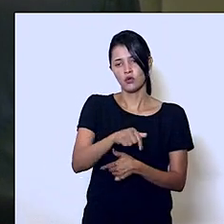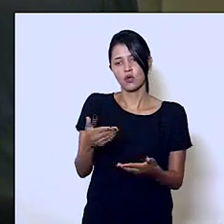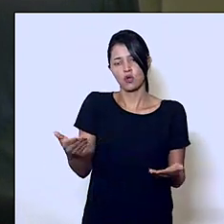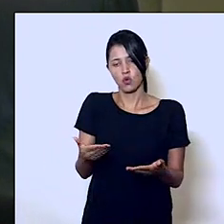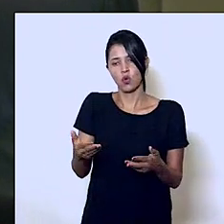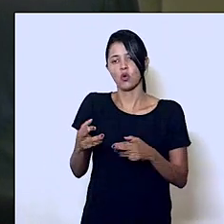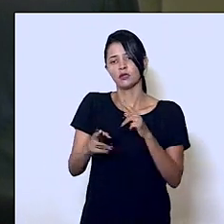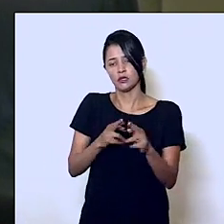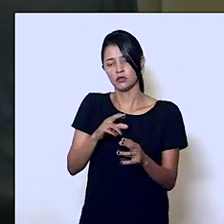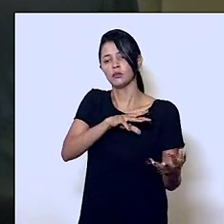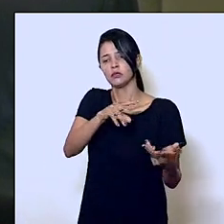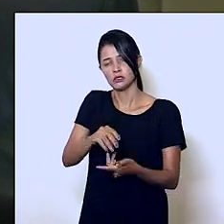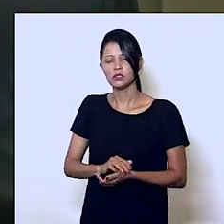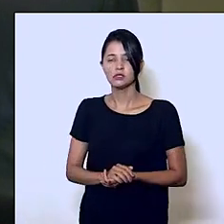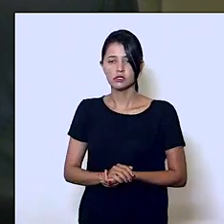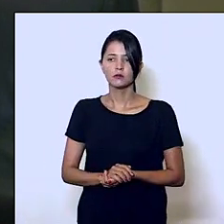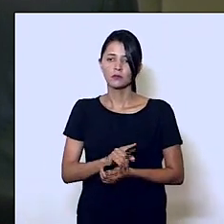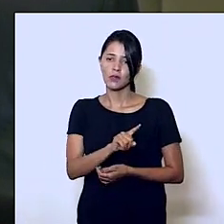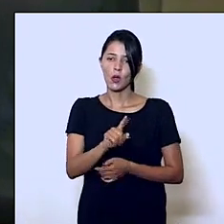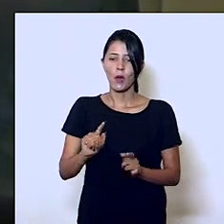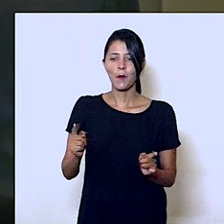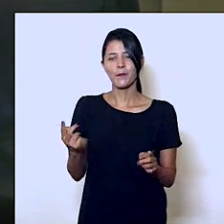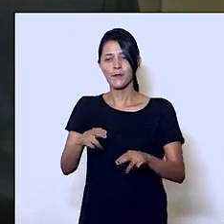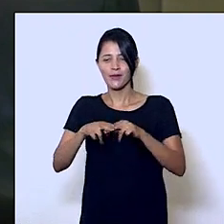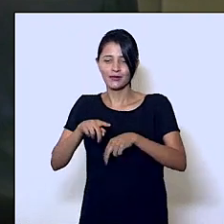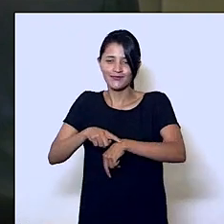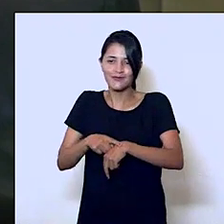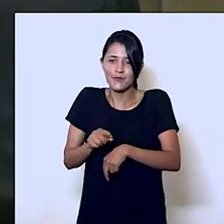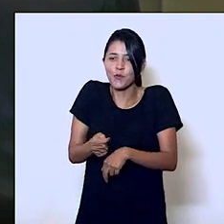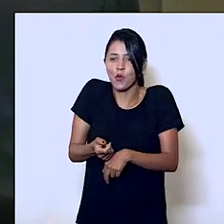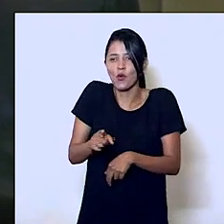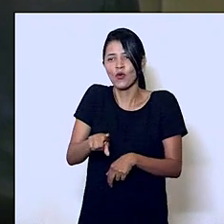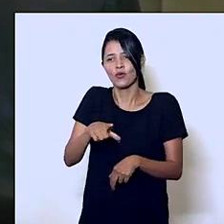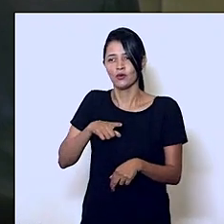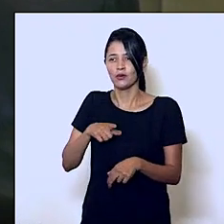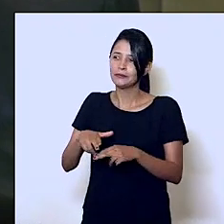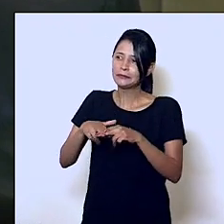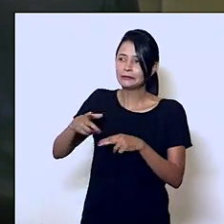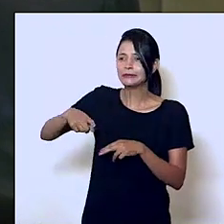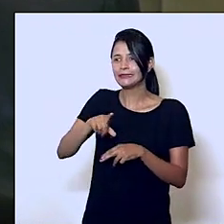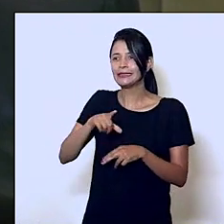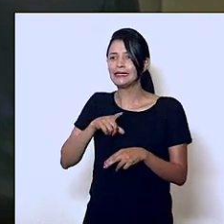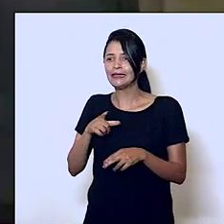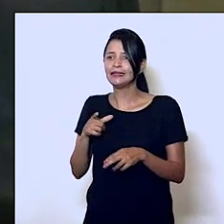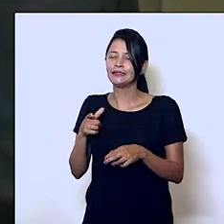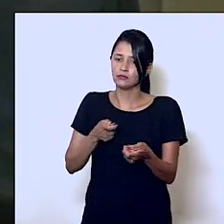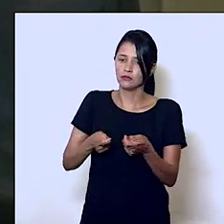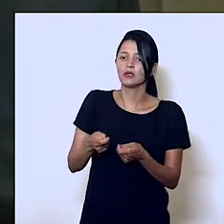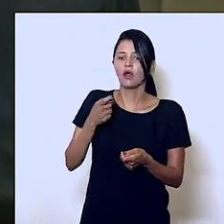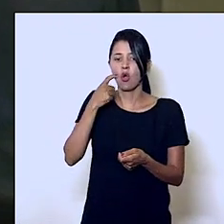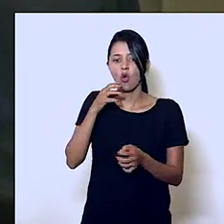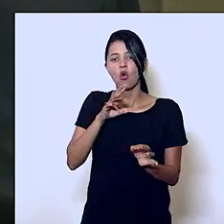Pelas limitações de horário, eu pediria apenas a compreensão dos painelistas para a necessidade de observar o limite de até